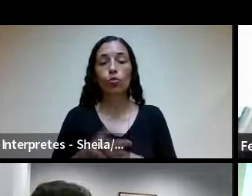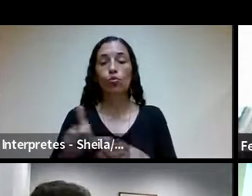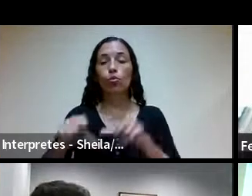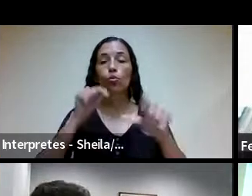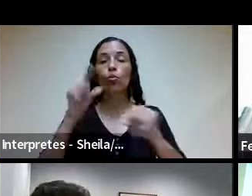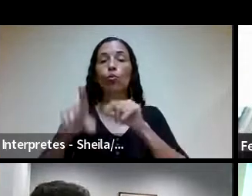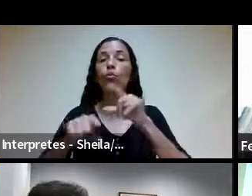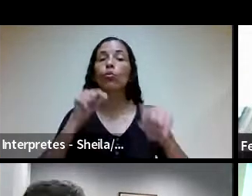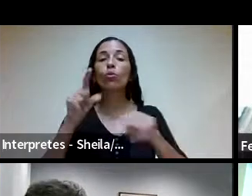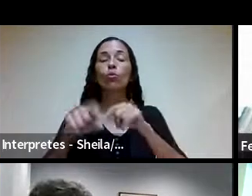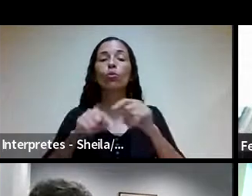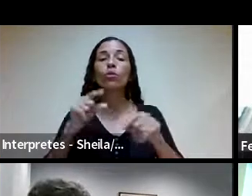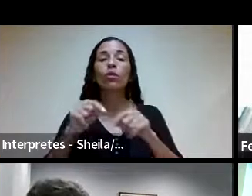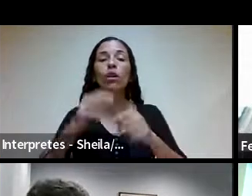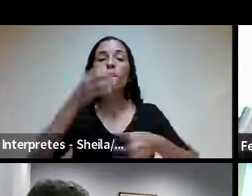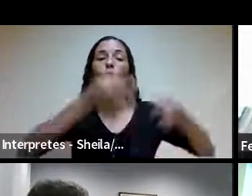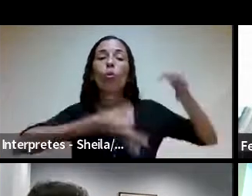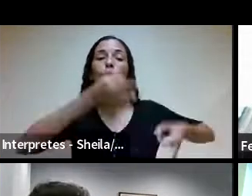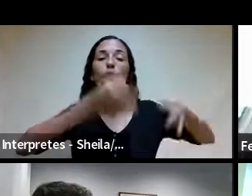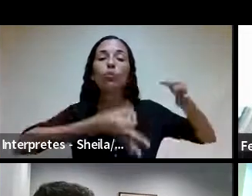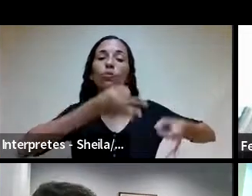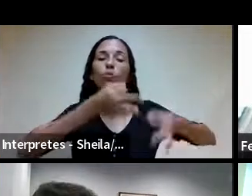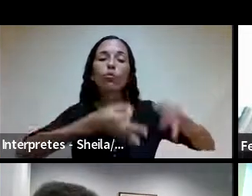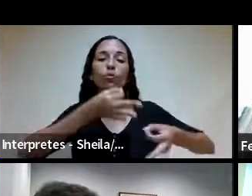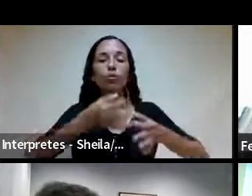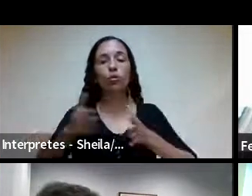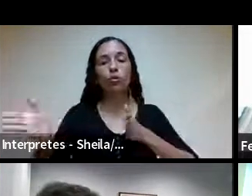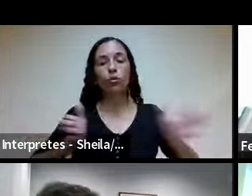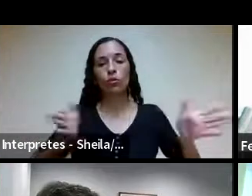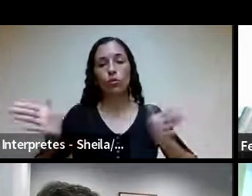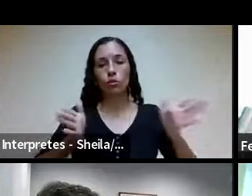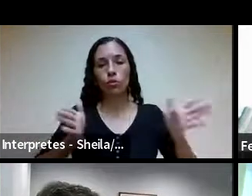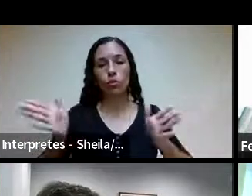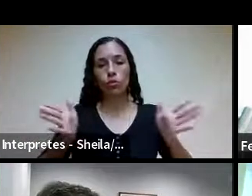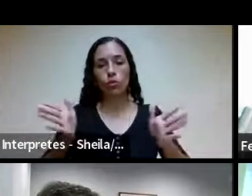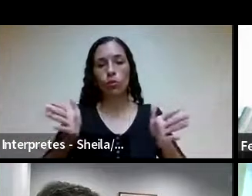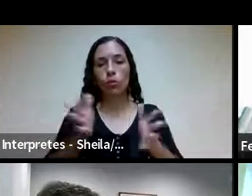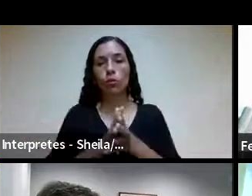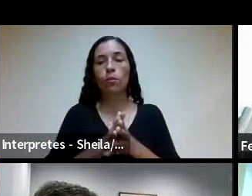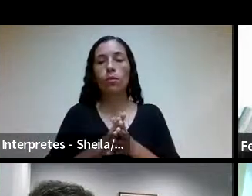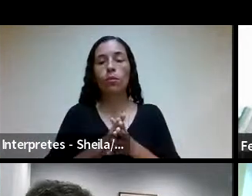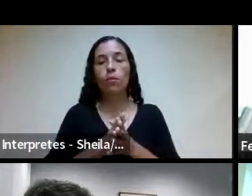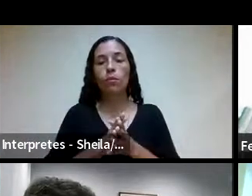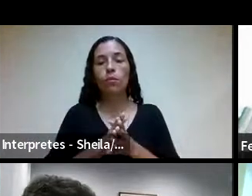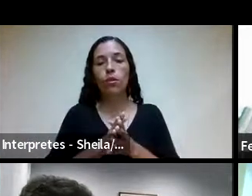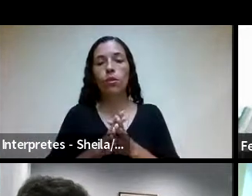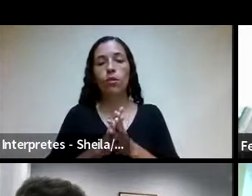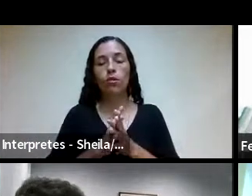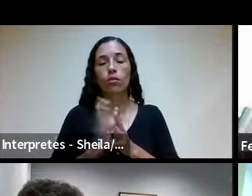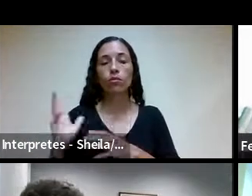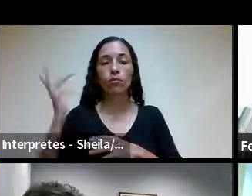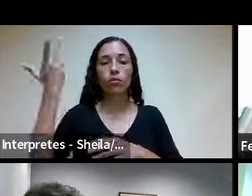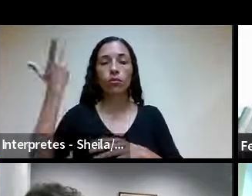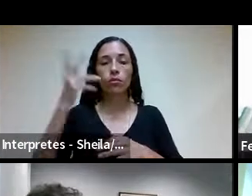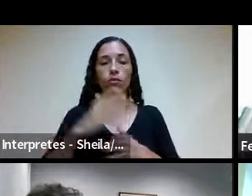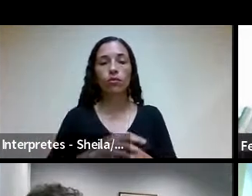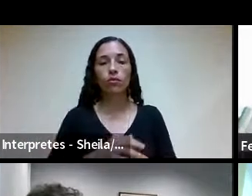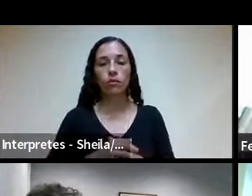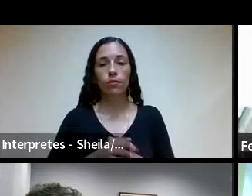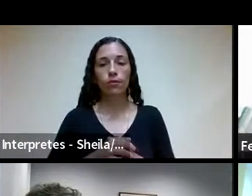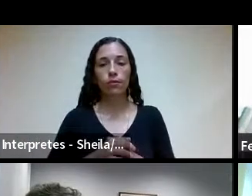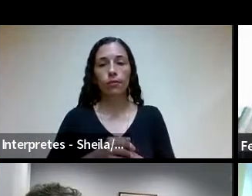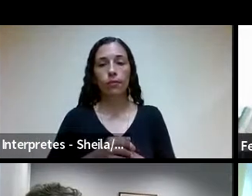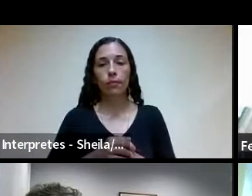para o recesso. São 11 dias. 4 juízes vão ficar com 2 dias e um ficará com